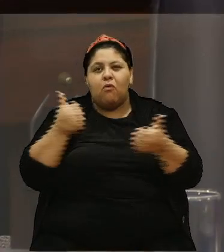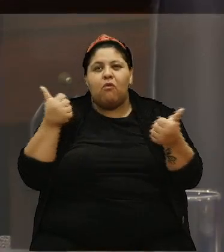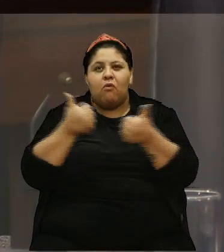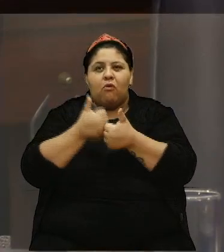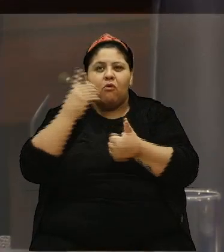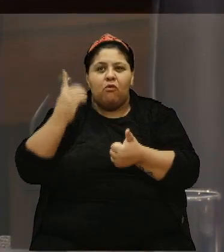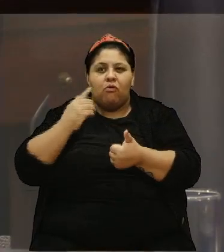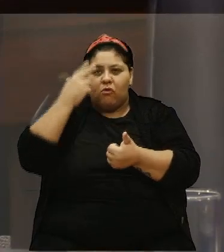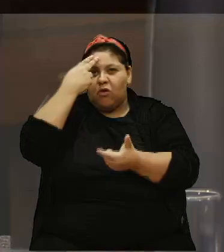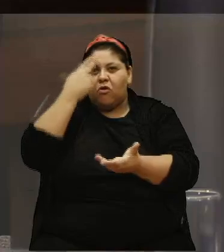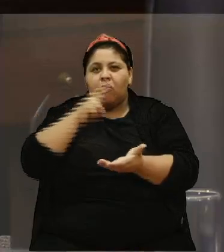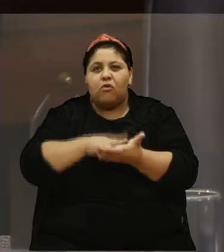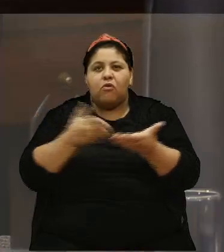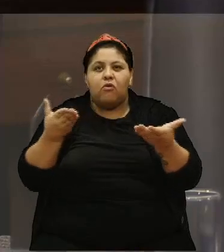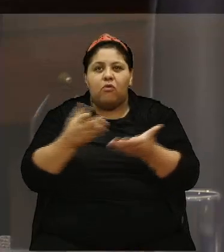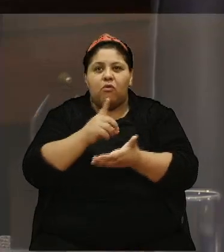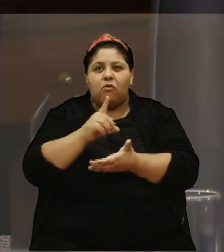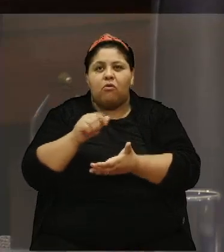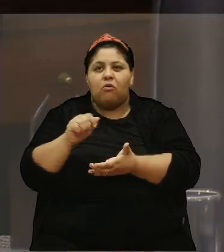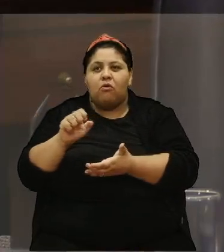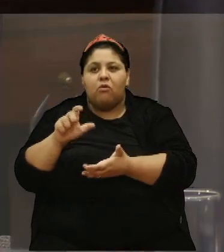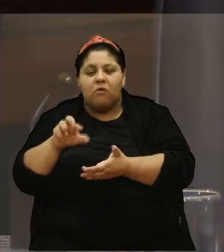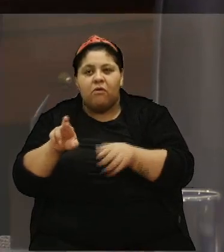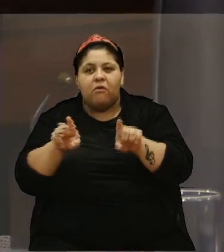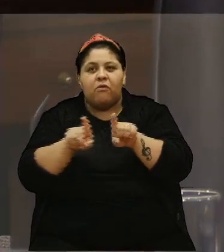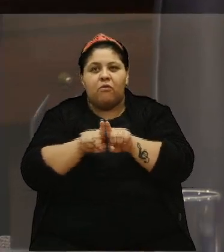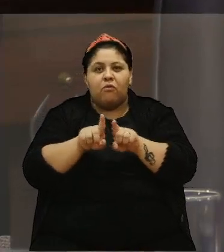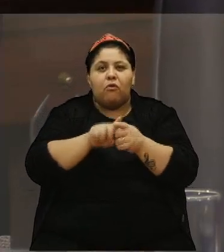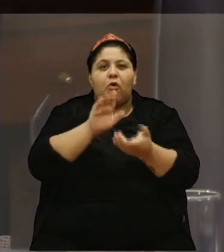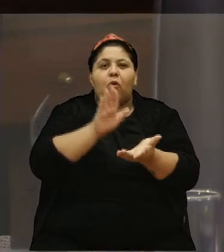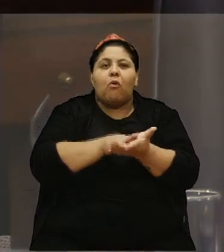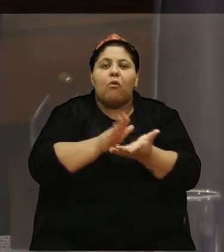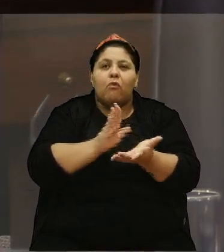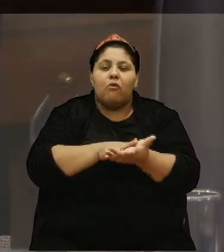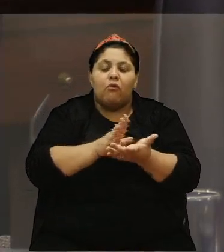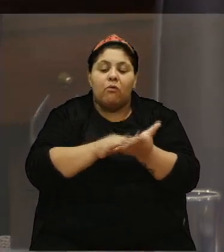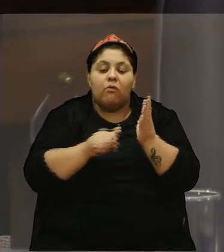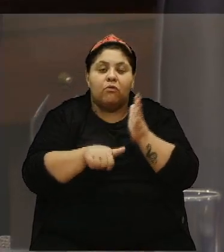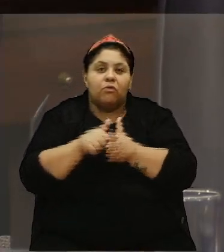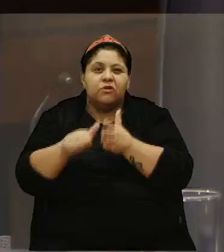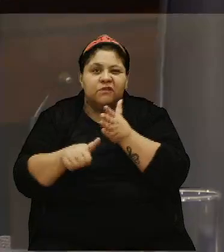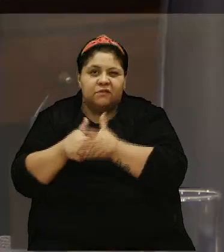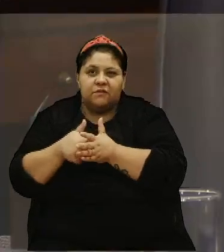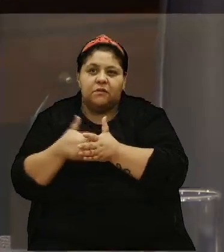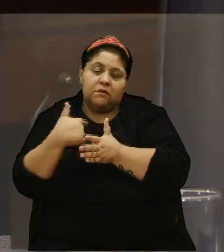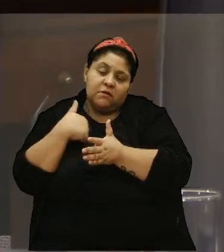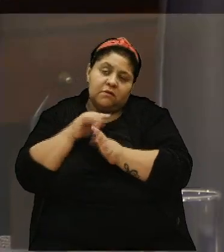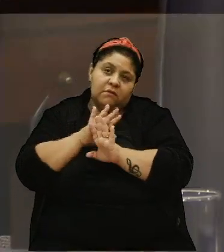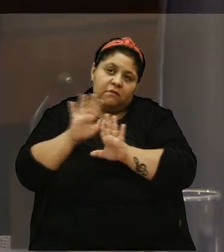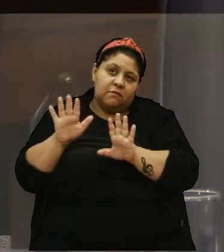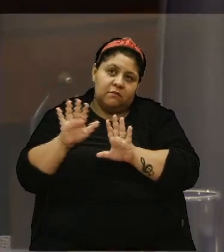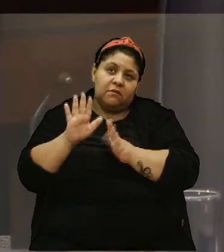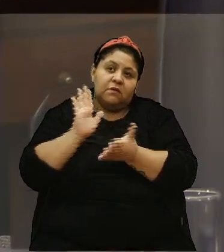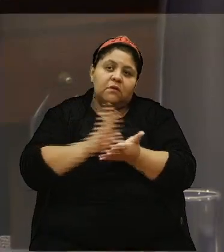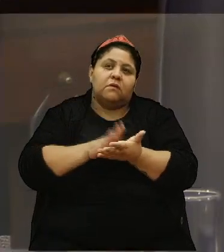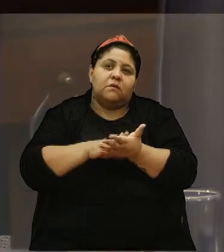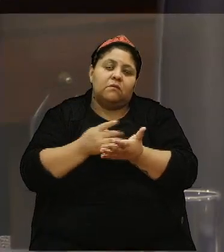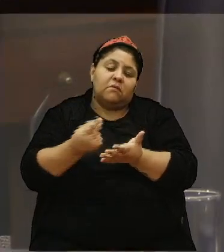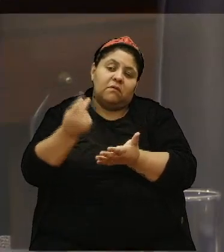deputado Neri, nós estaremos lá no DAIR às 15 horas, cobrando, né, essas melhorias. E eu, pelo menos, já venho cobrando